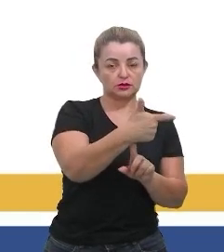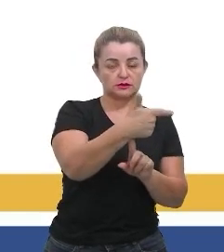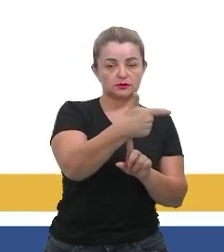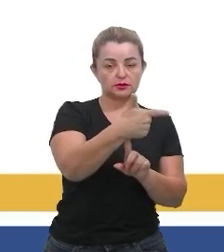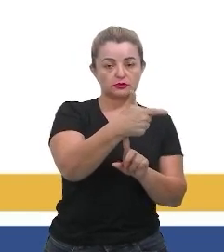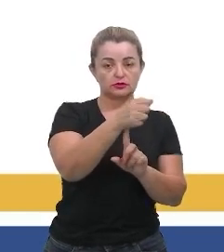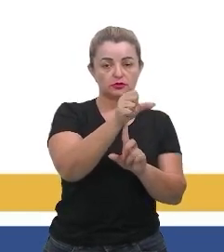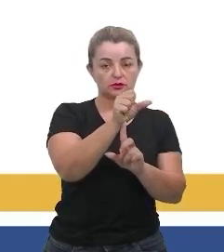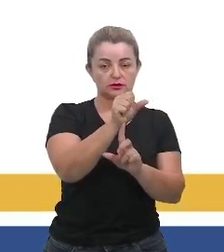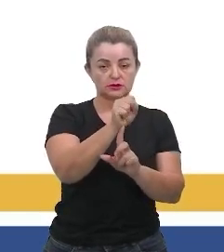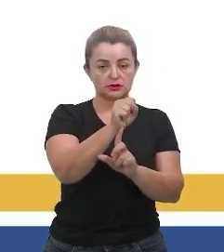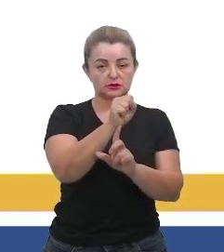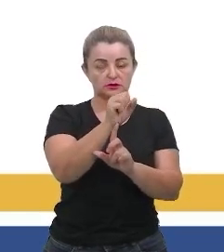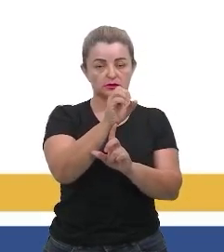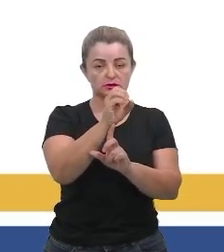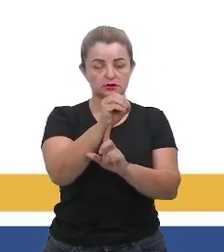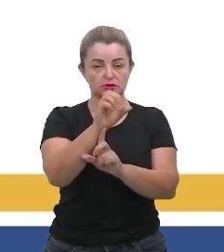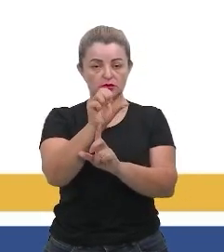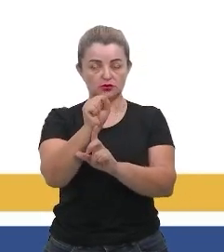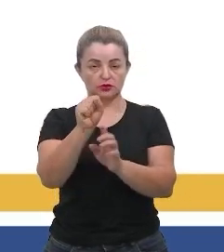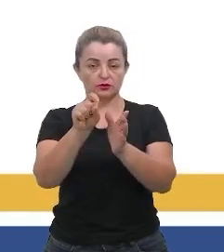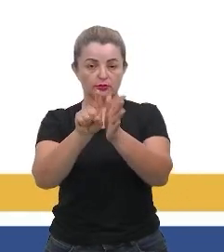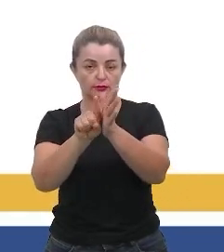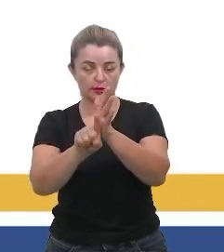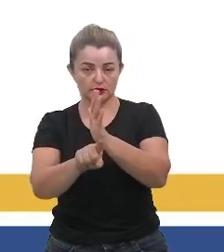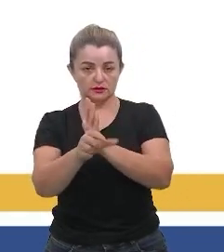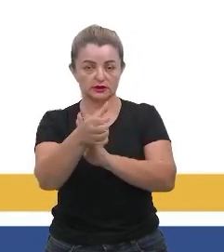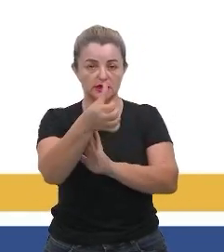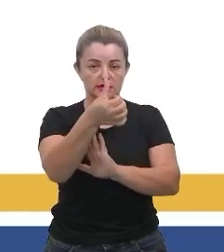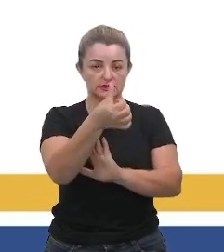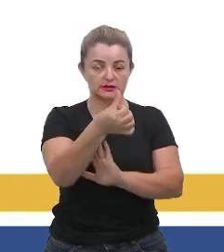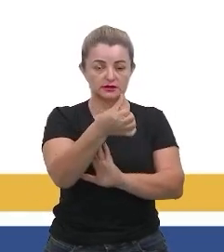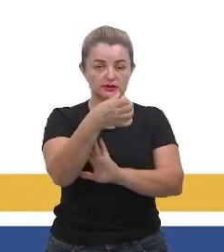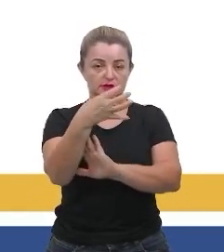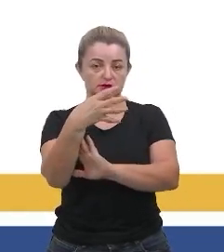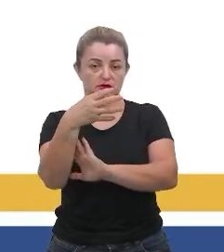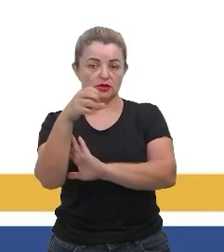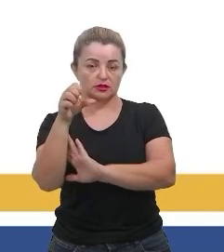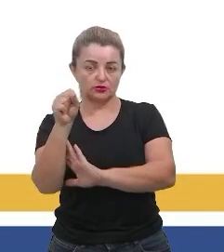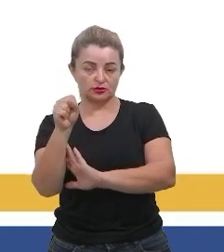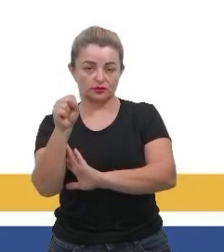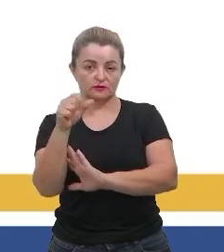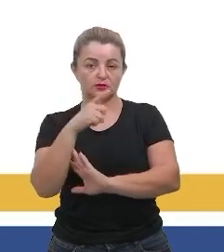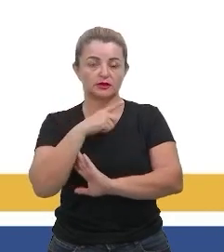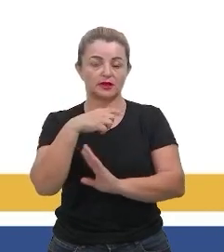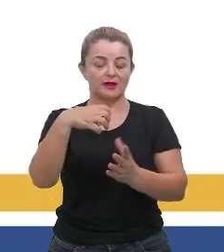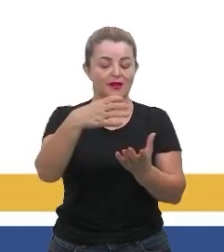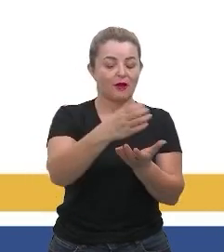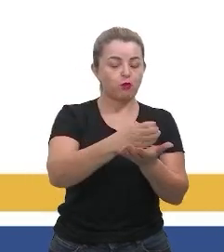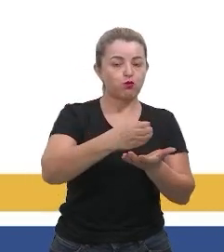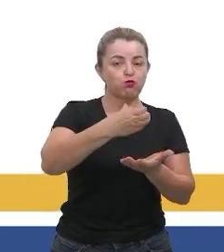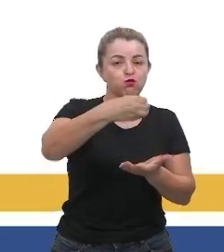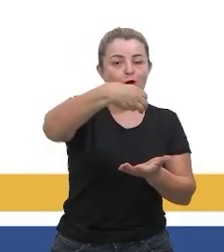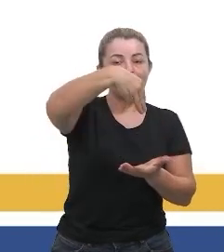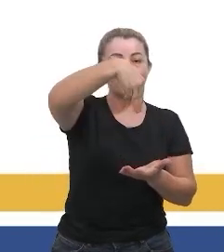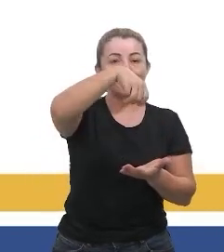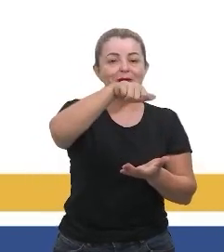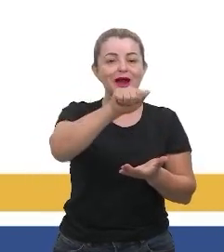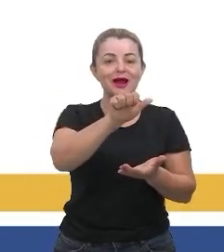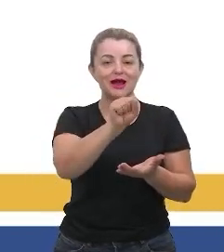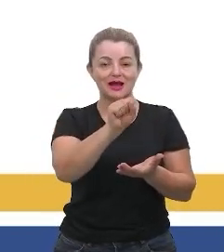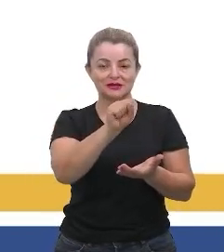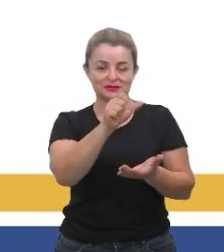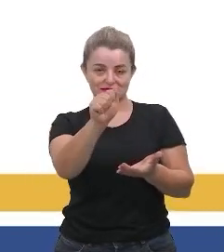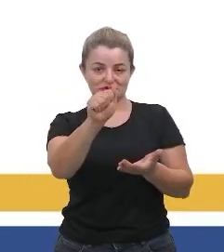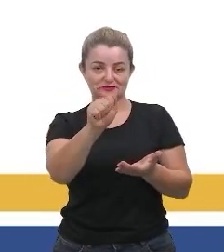2.808 menos 648, a gente vai chegar na massa dessa escultura, ó. Tá bom? No volume dela, a massa a gente vai